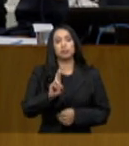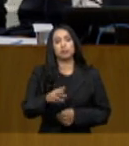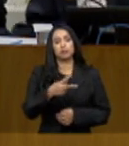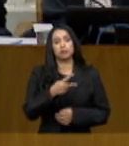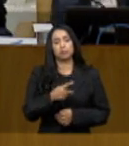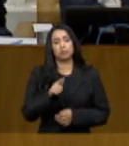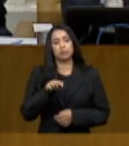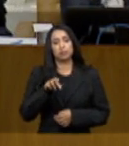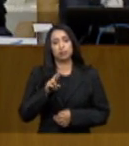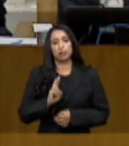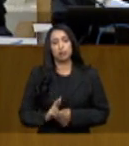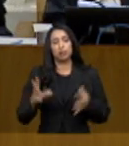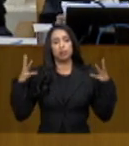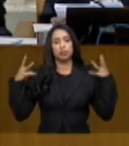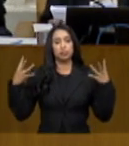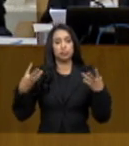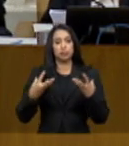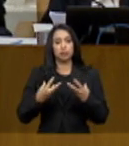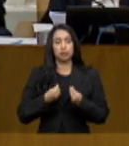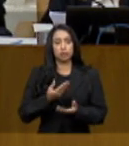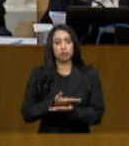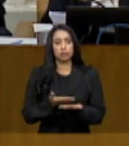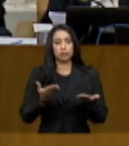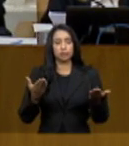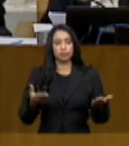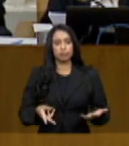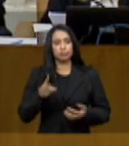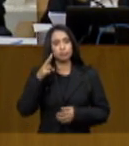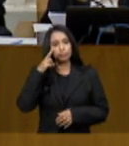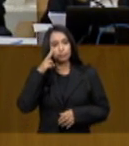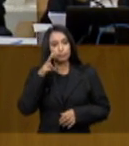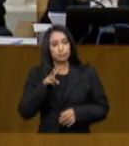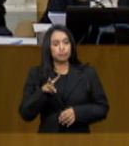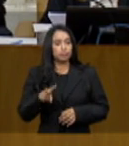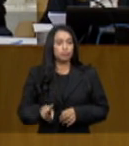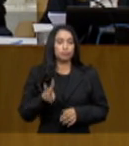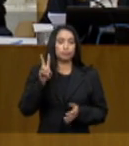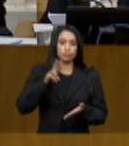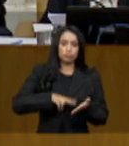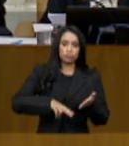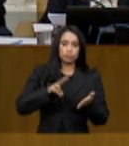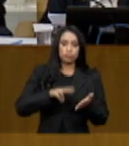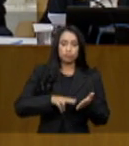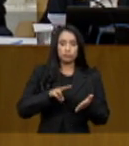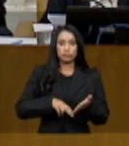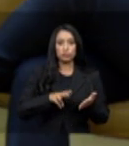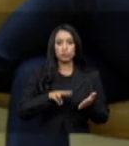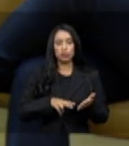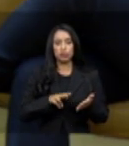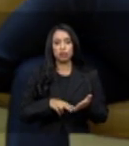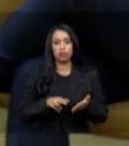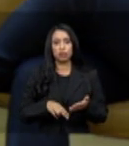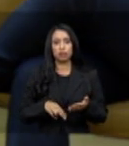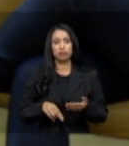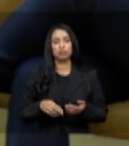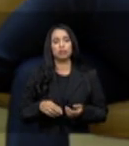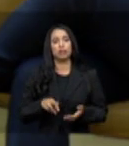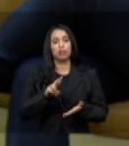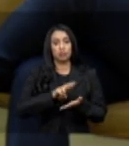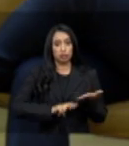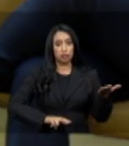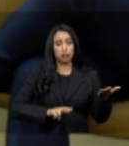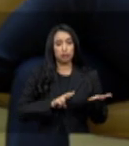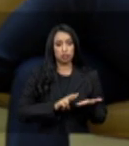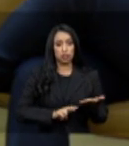ministério público federal e nesse ministras e ministros eu ouvia atentamente assim como li atentamente a douta decisão proferida pelo eminente